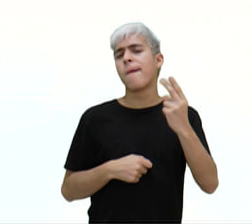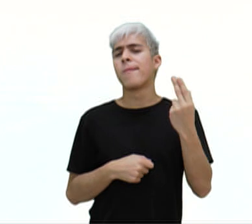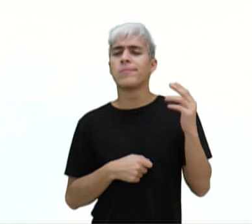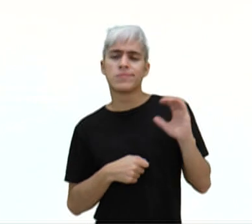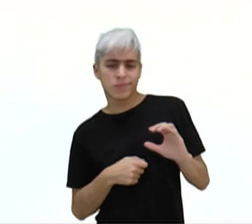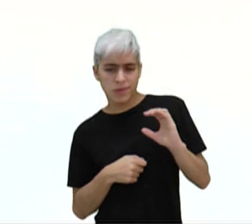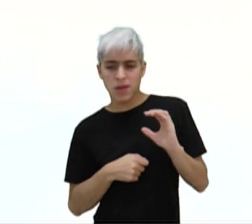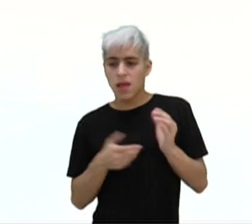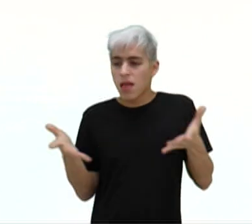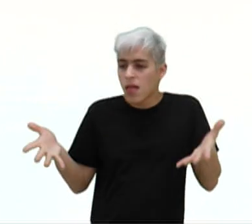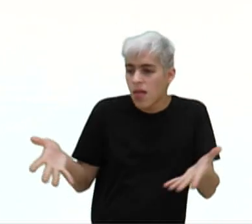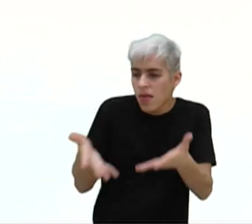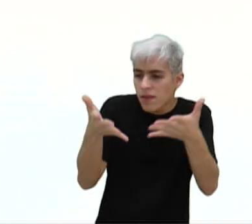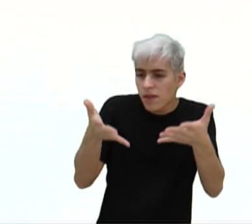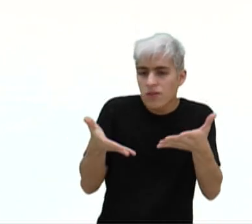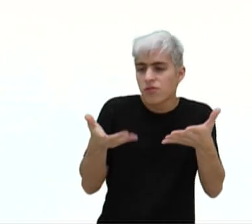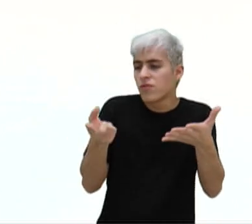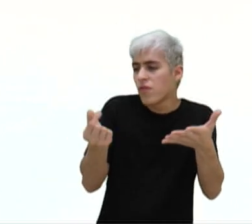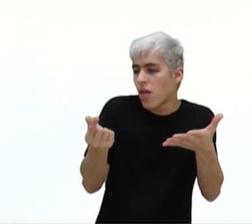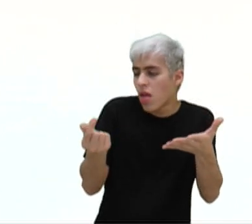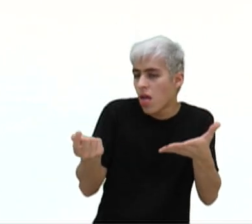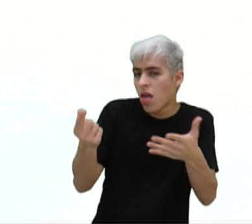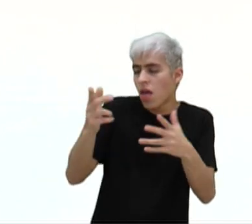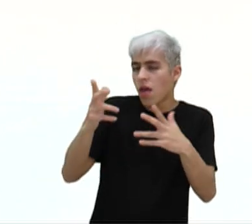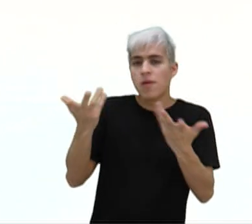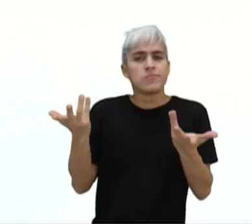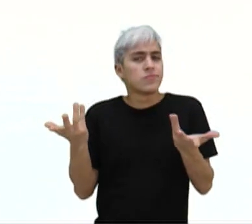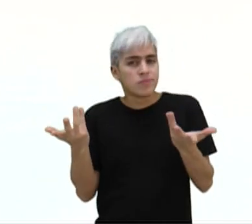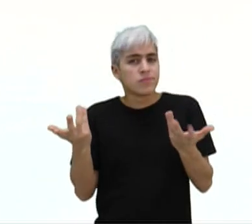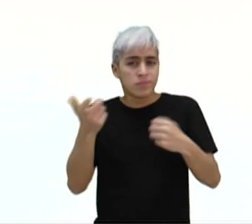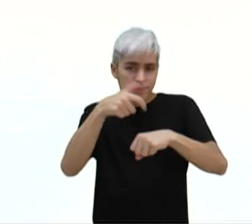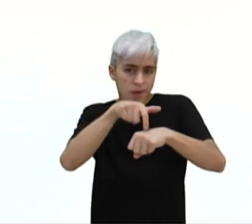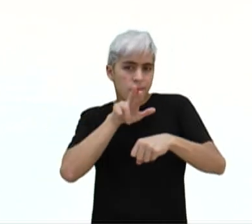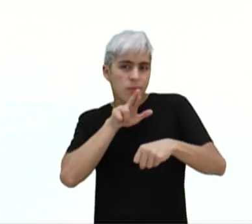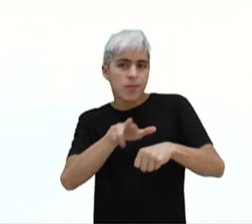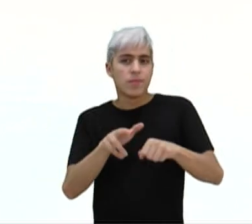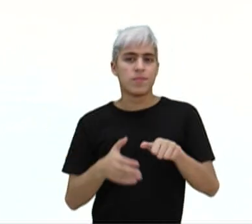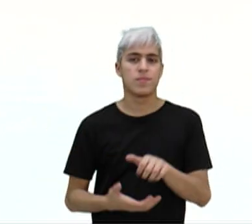C, incentivos fiscais. Você tem um tempo para responder.